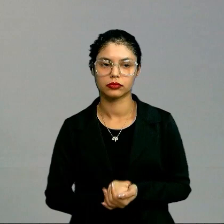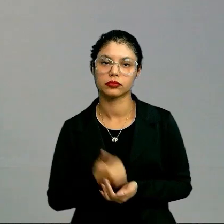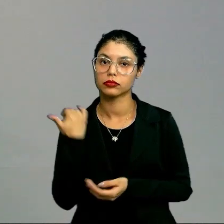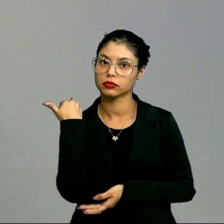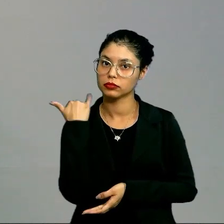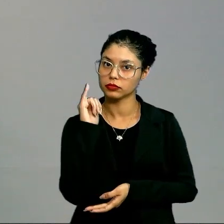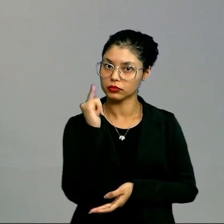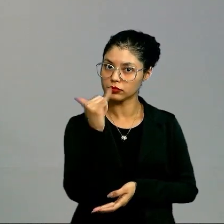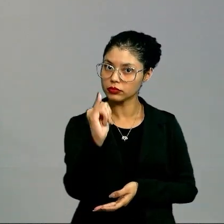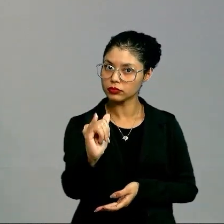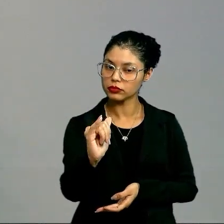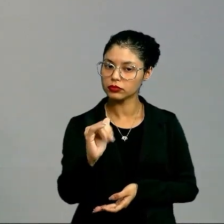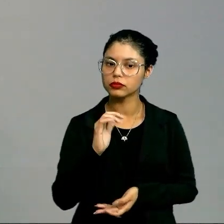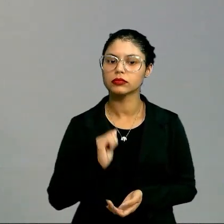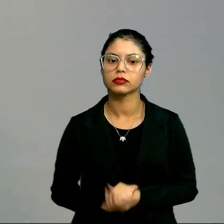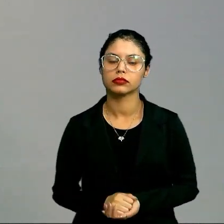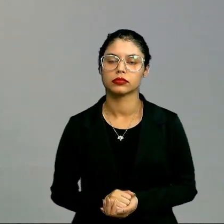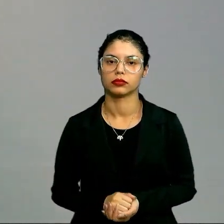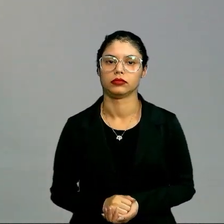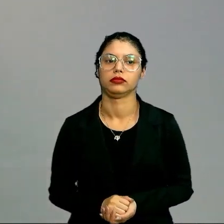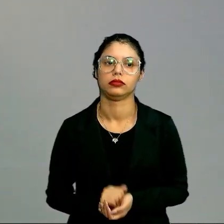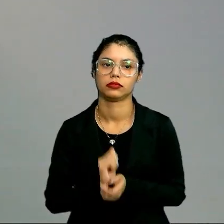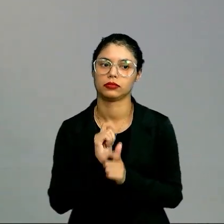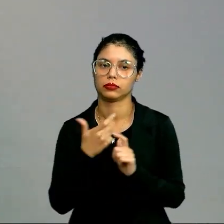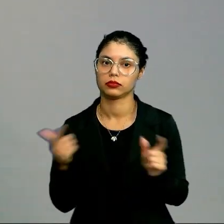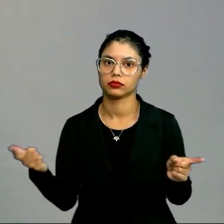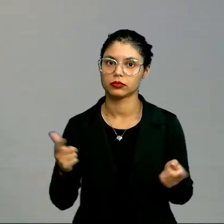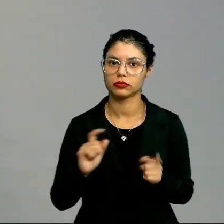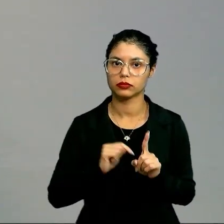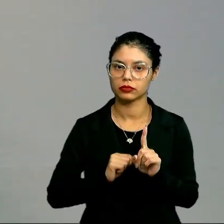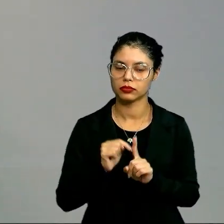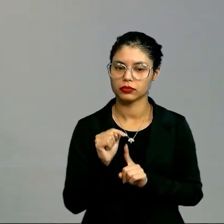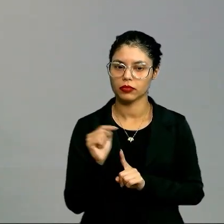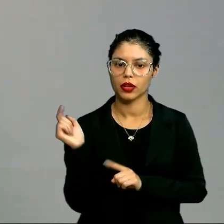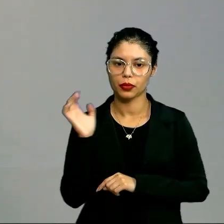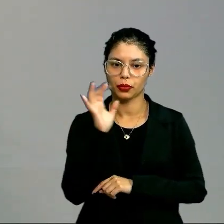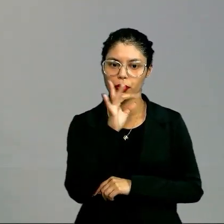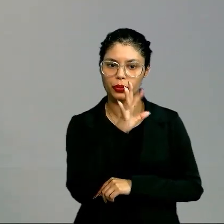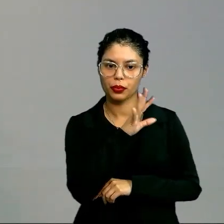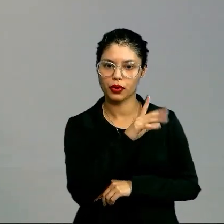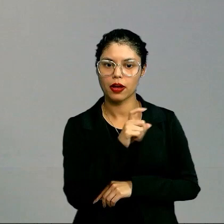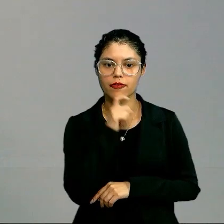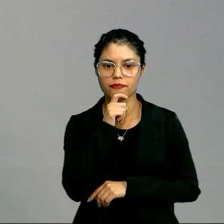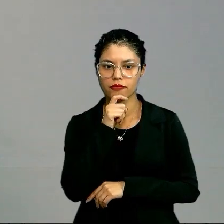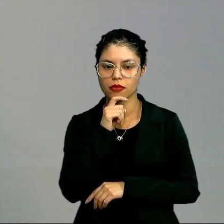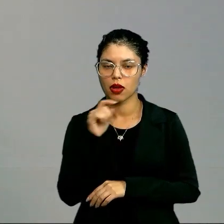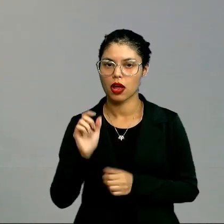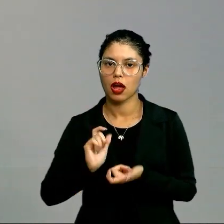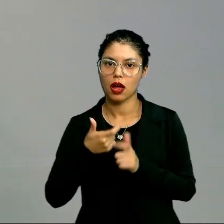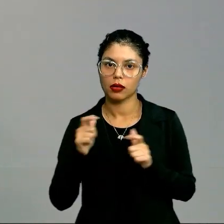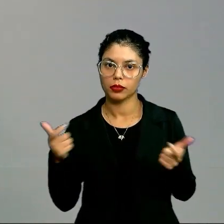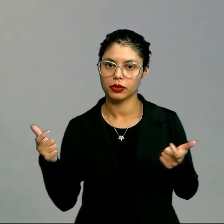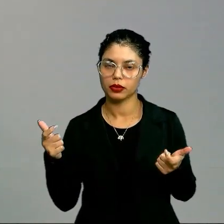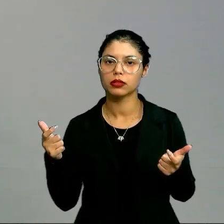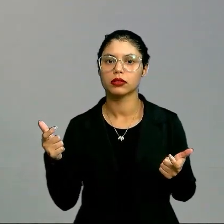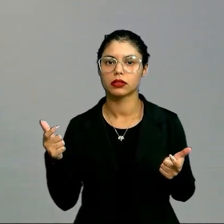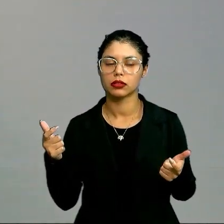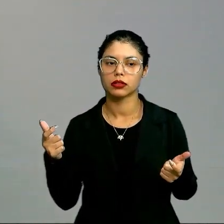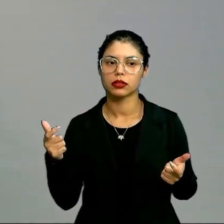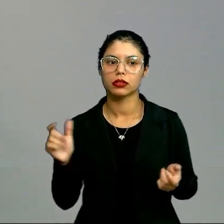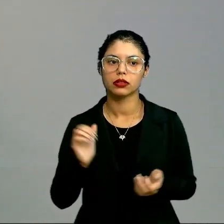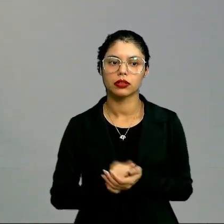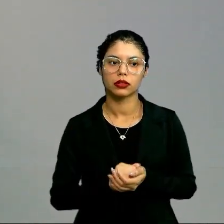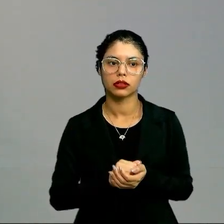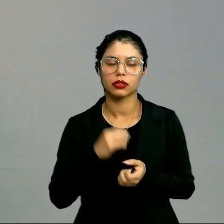energia cinética das partículas, né? Então, quanto maior a temperatura, maior a agitação das partículas, maior a colisão